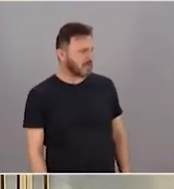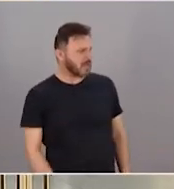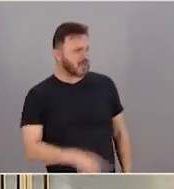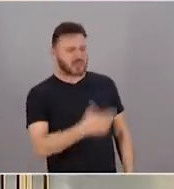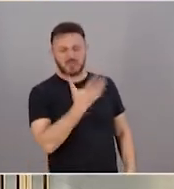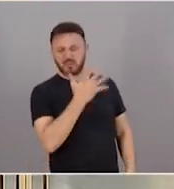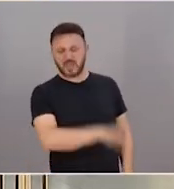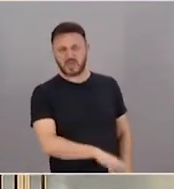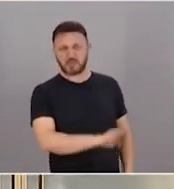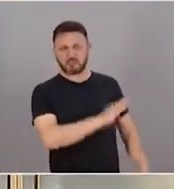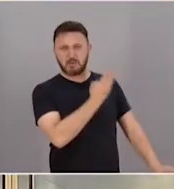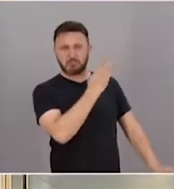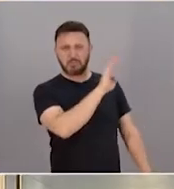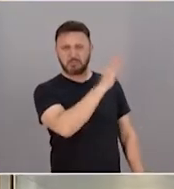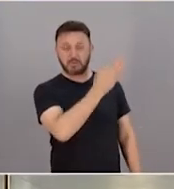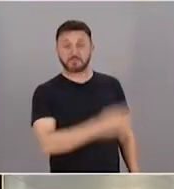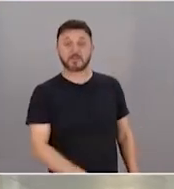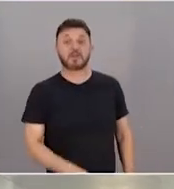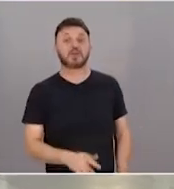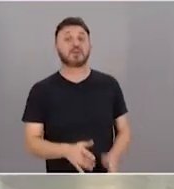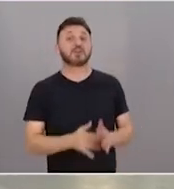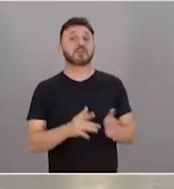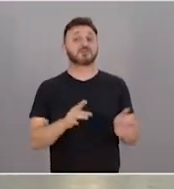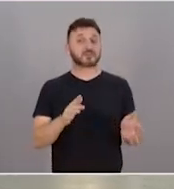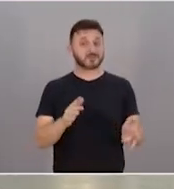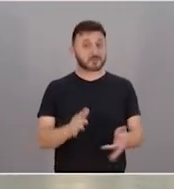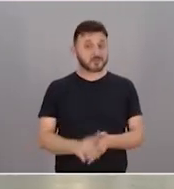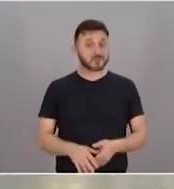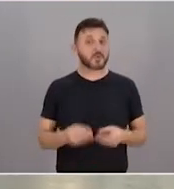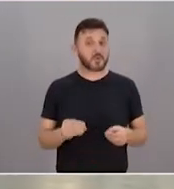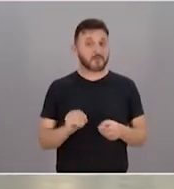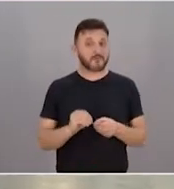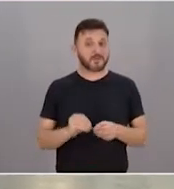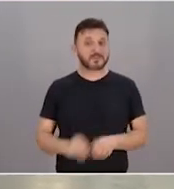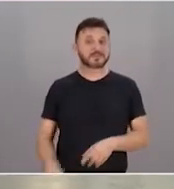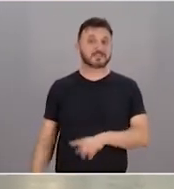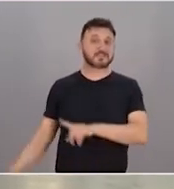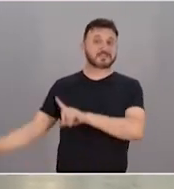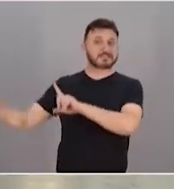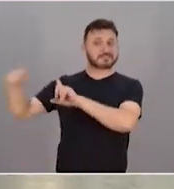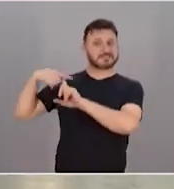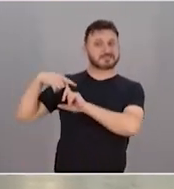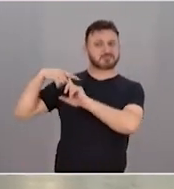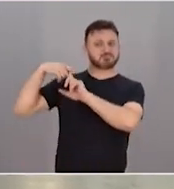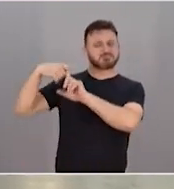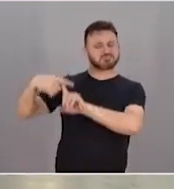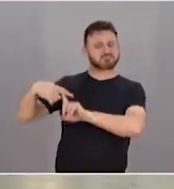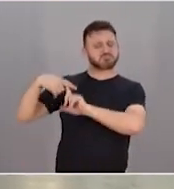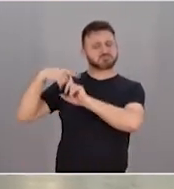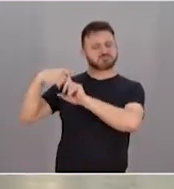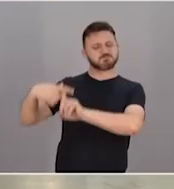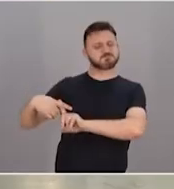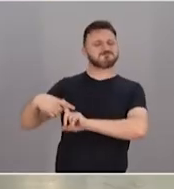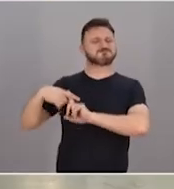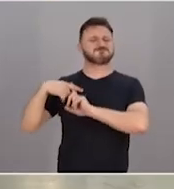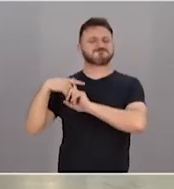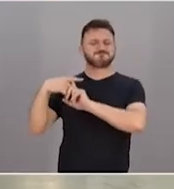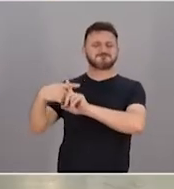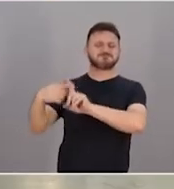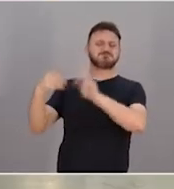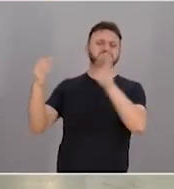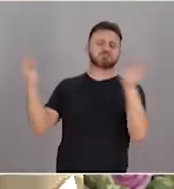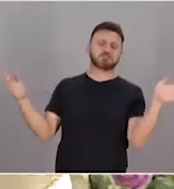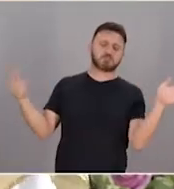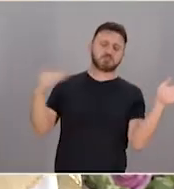Jesus passou no Calvário sozinho, depois lá na ascensão, ide, eu confio